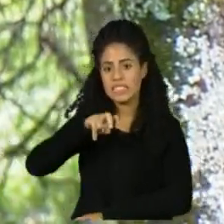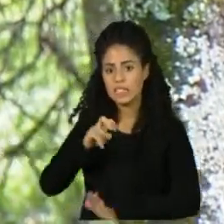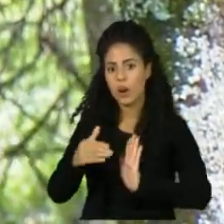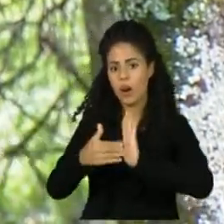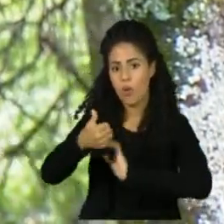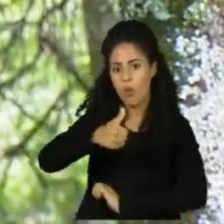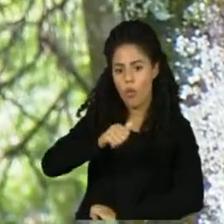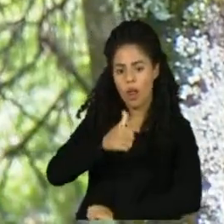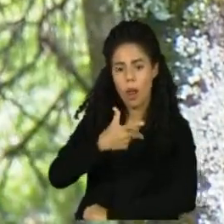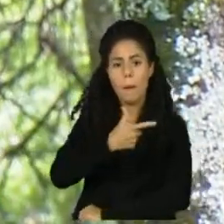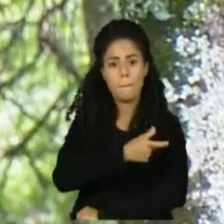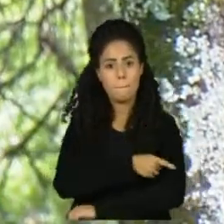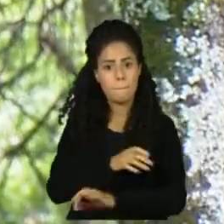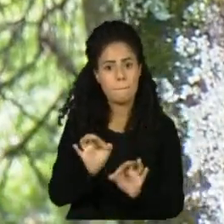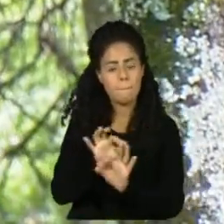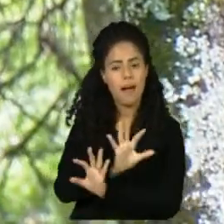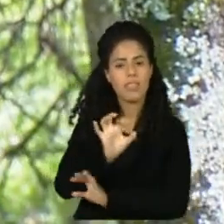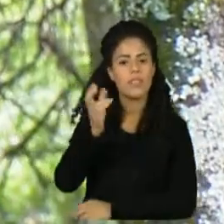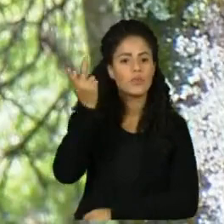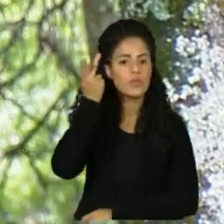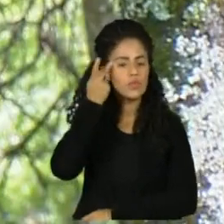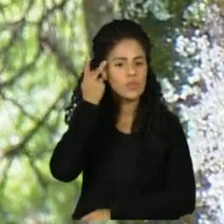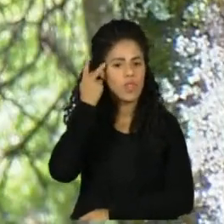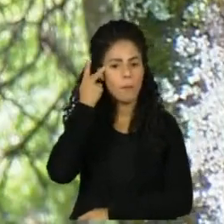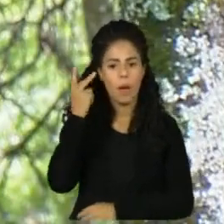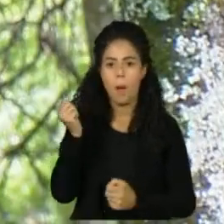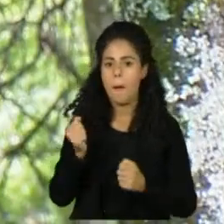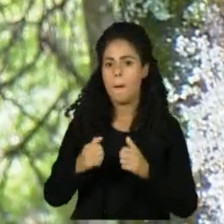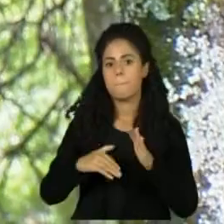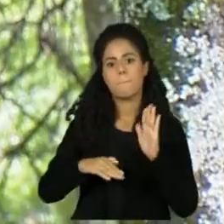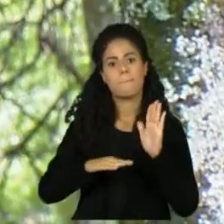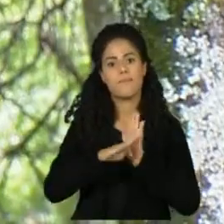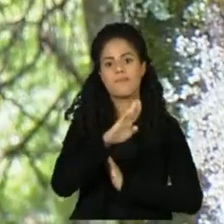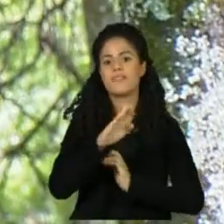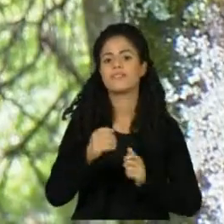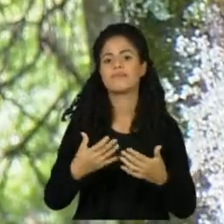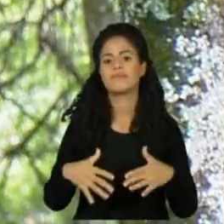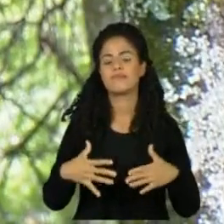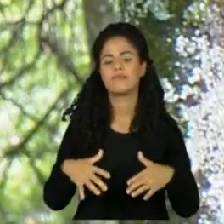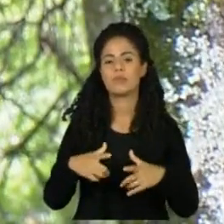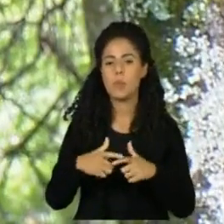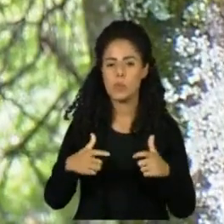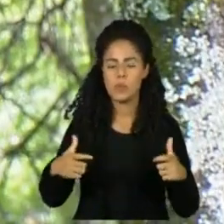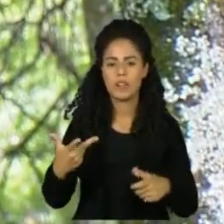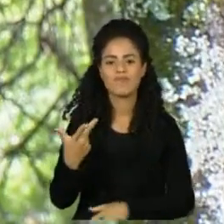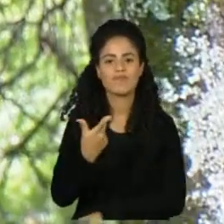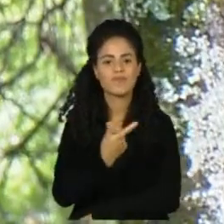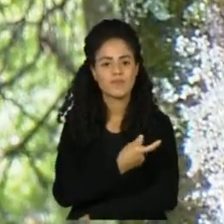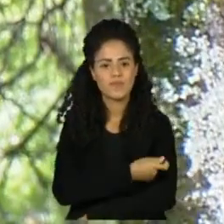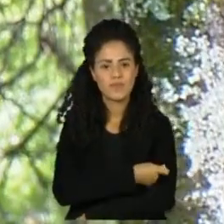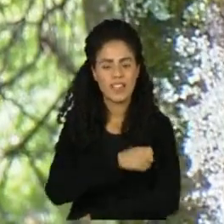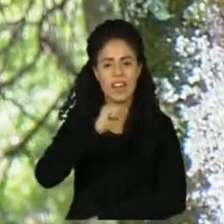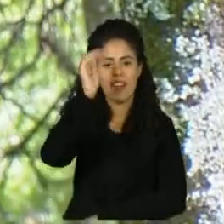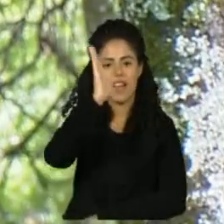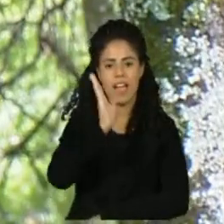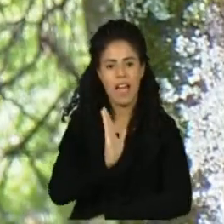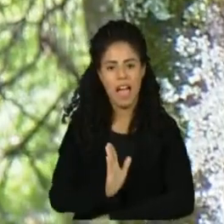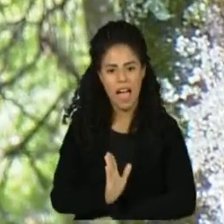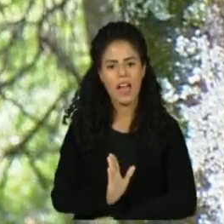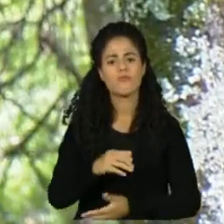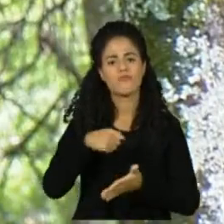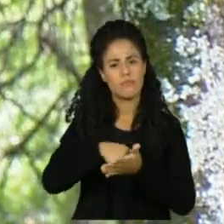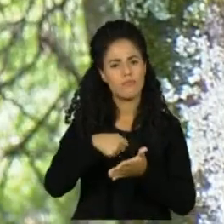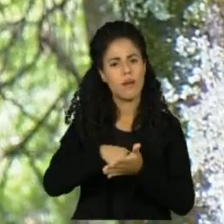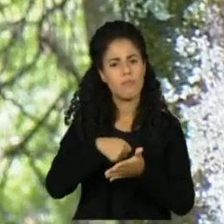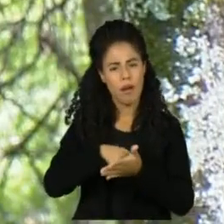anos Estado de São Paulo a ultrapassou essa marca muito acima da média brasileira Pois fizemos vários